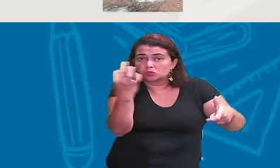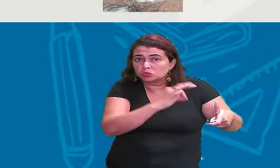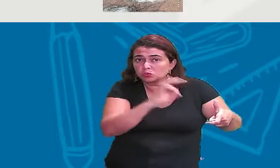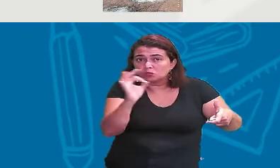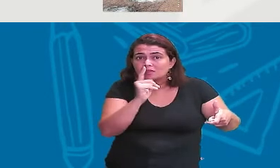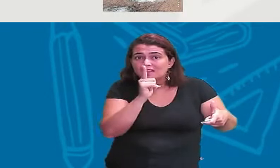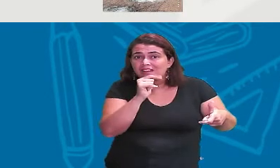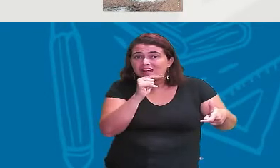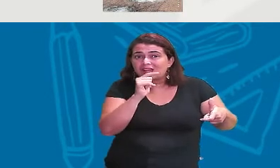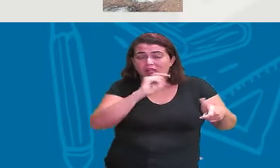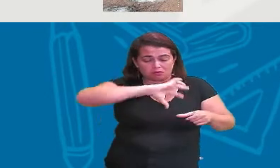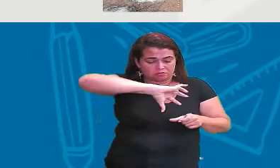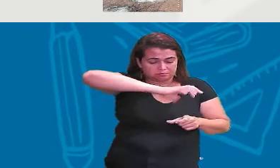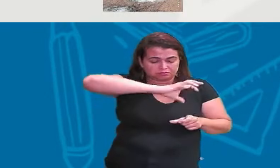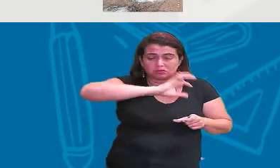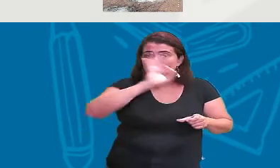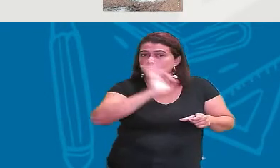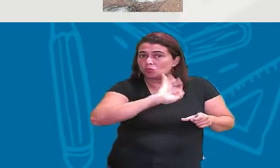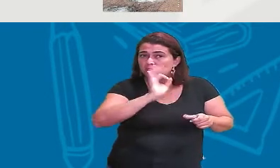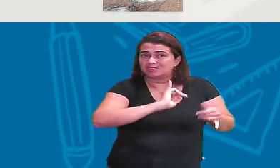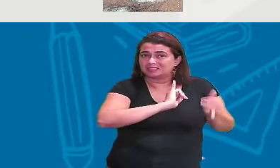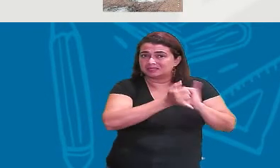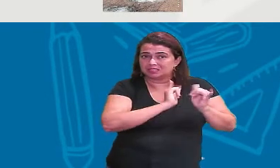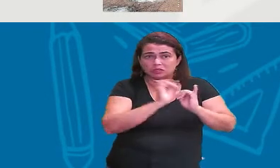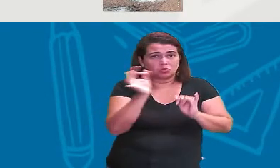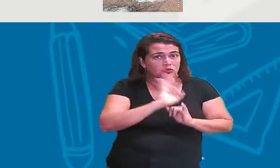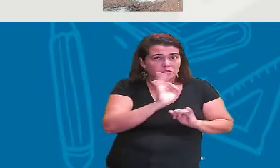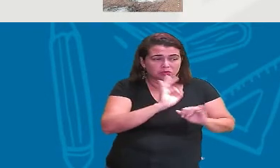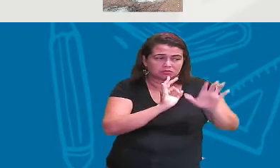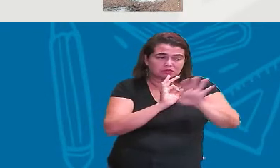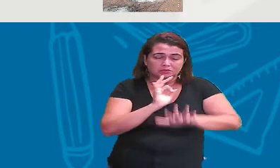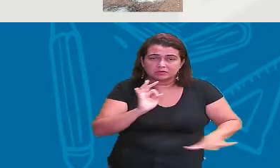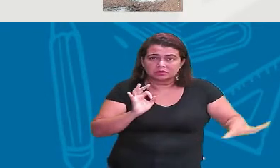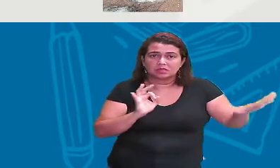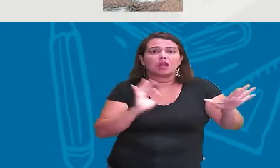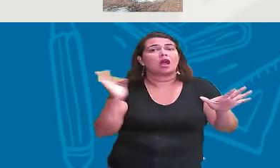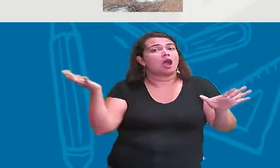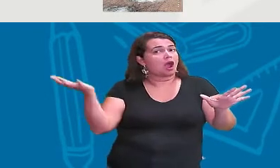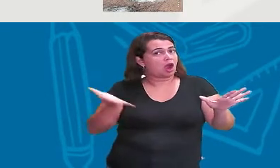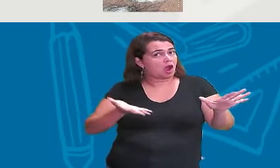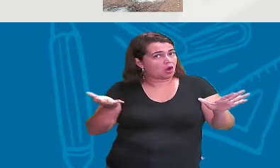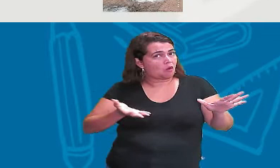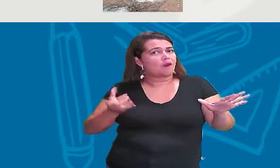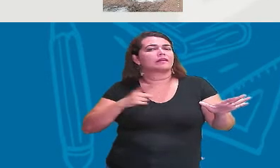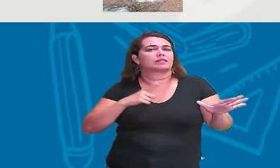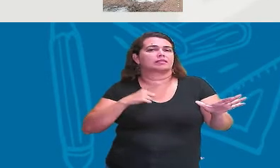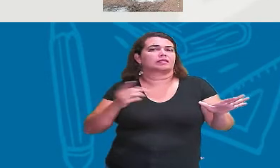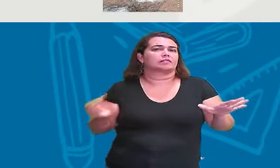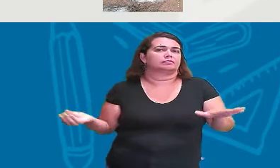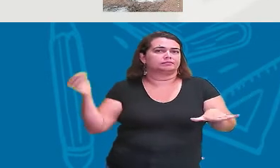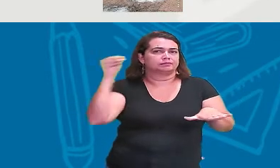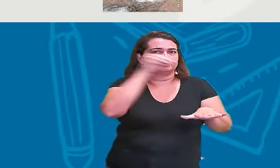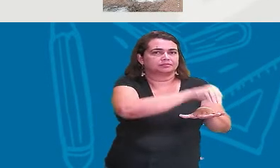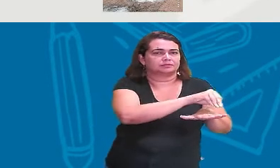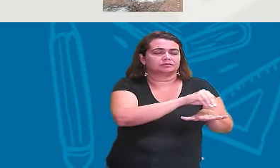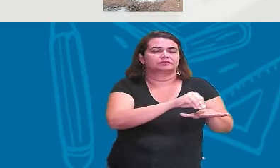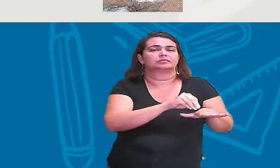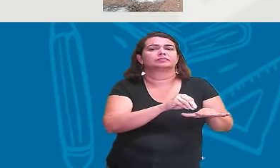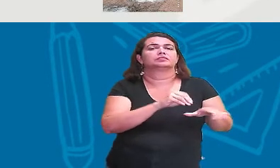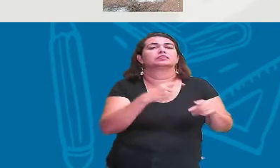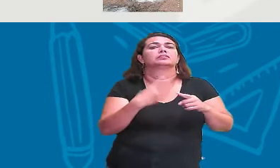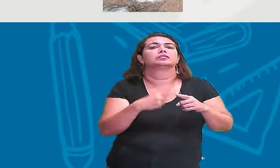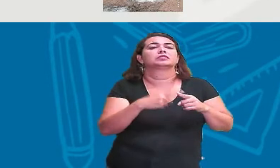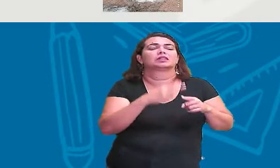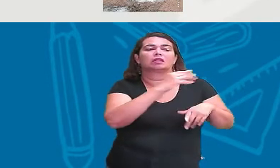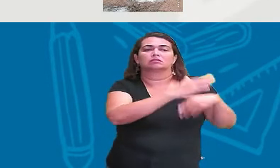zonas rurais, elas são privilegiadas nisso também, certo? Porque é o nosso ponto de partida nas zonas